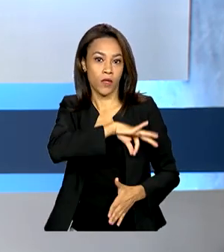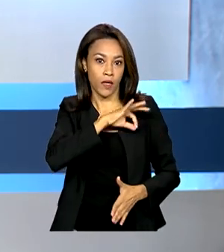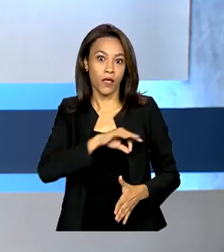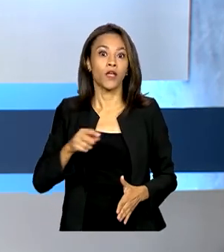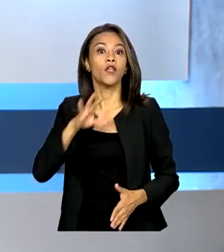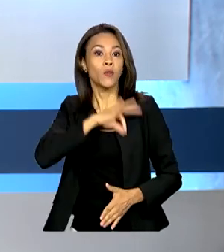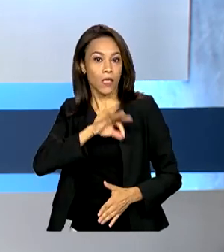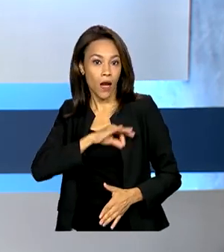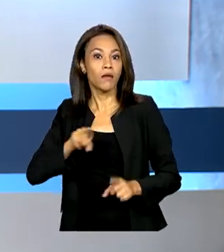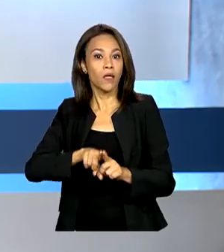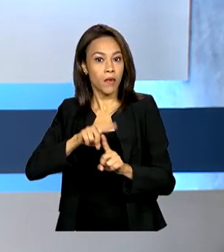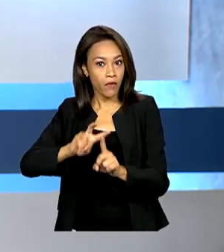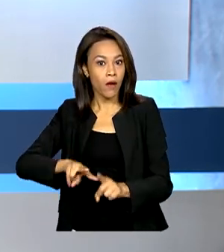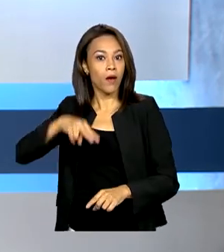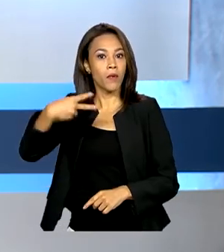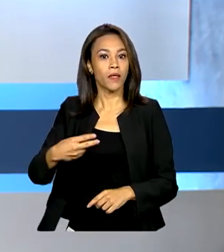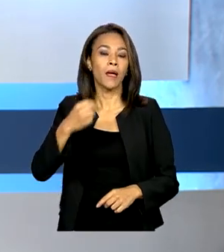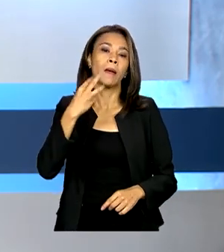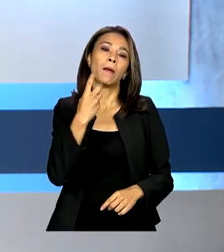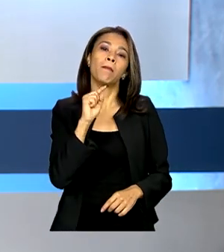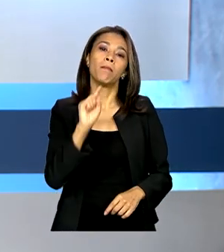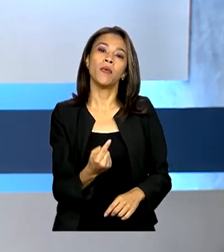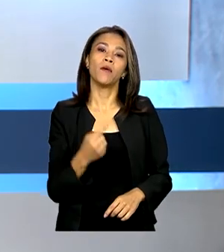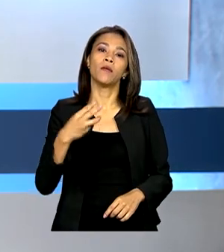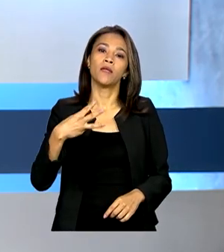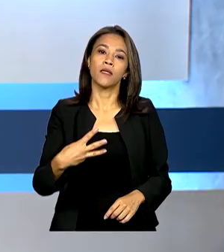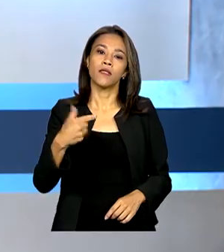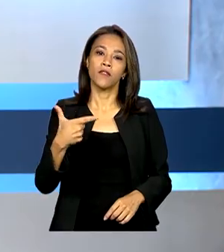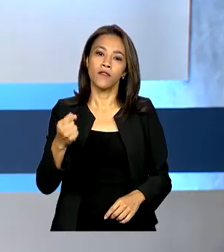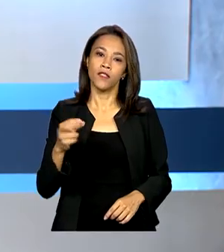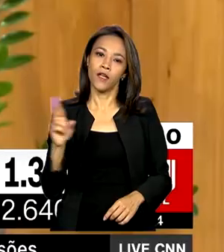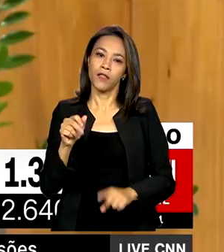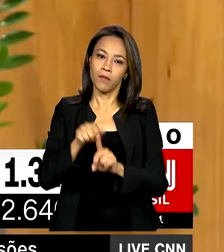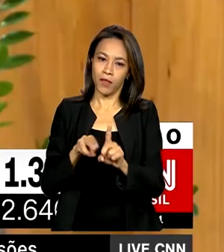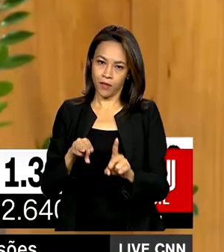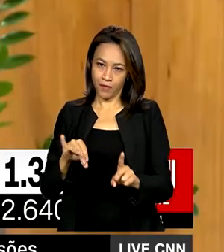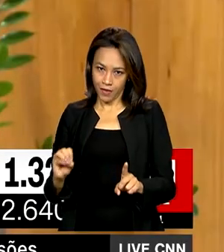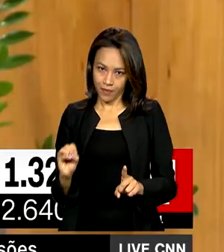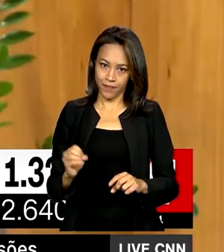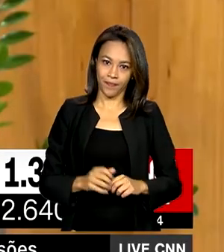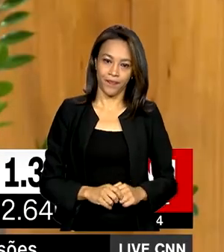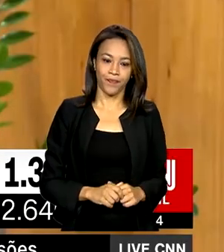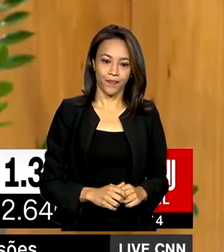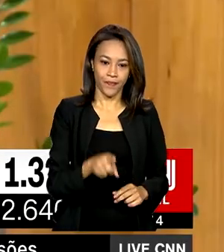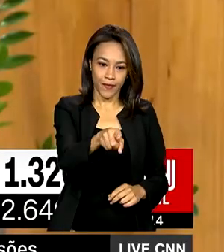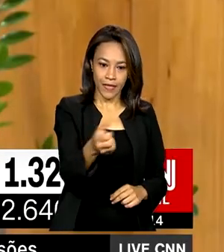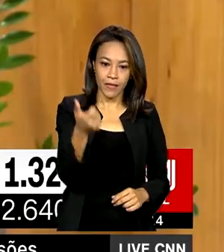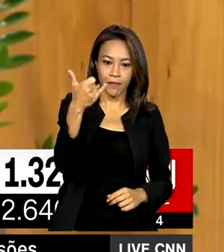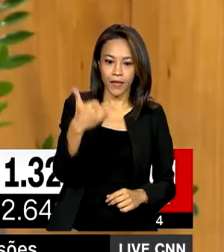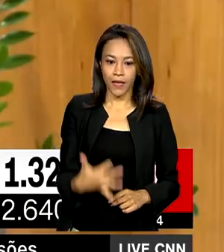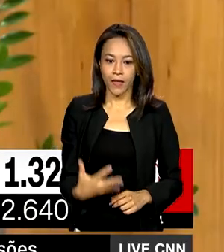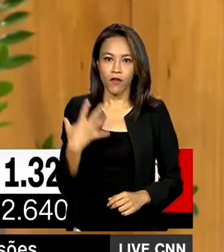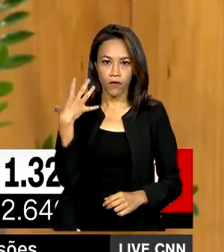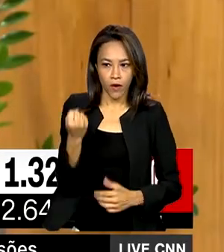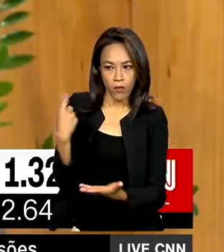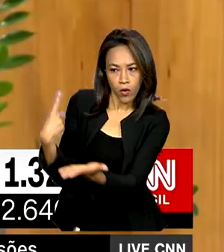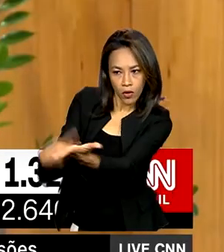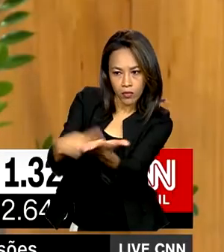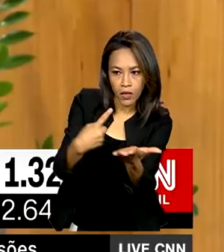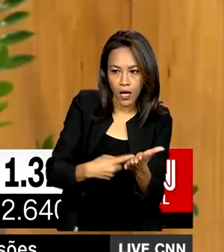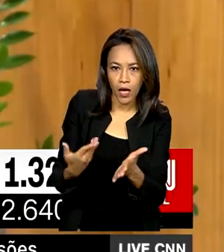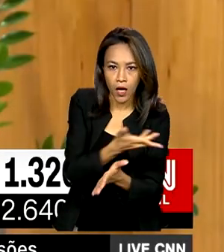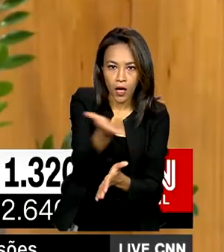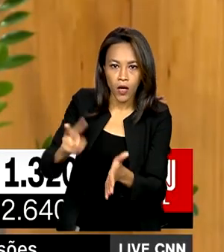será ajustado para R$ 1.320 em maio. Nós vamos acertar com o movimento sindical,